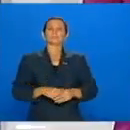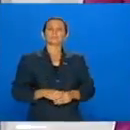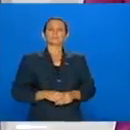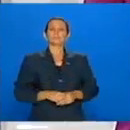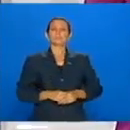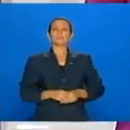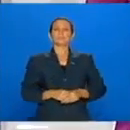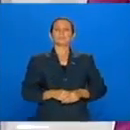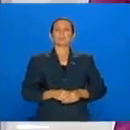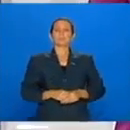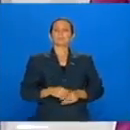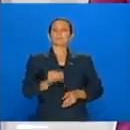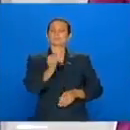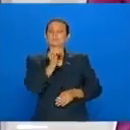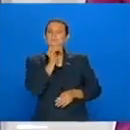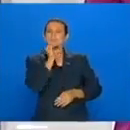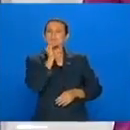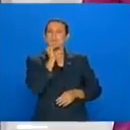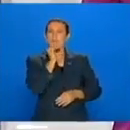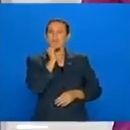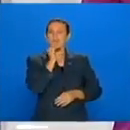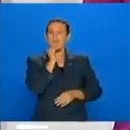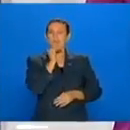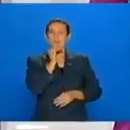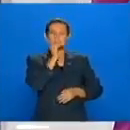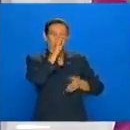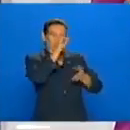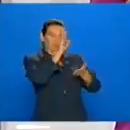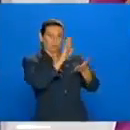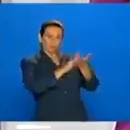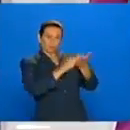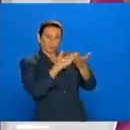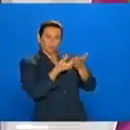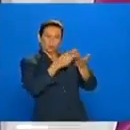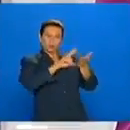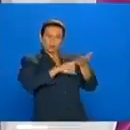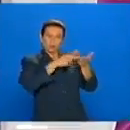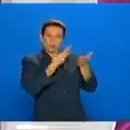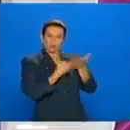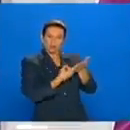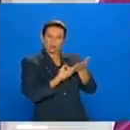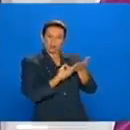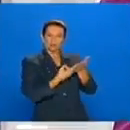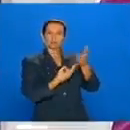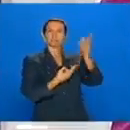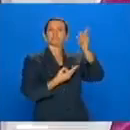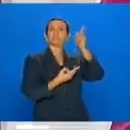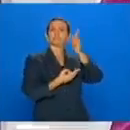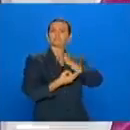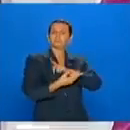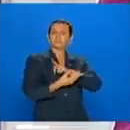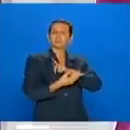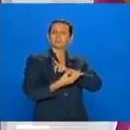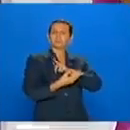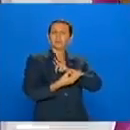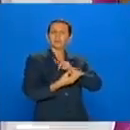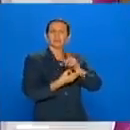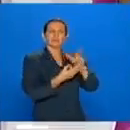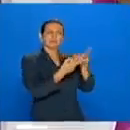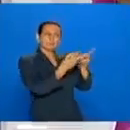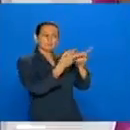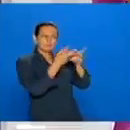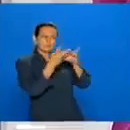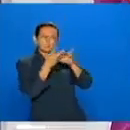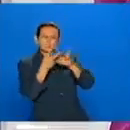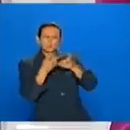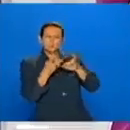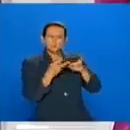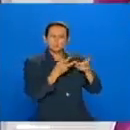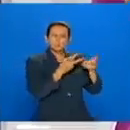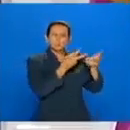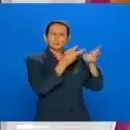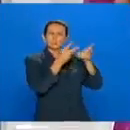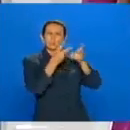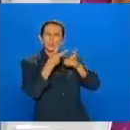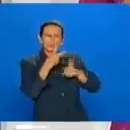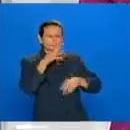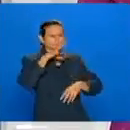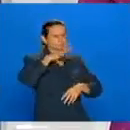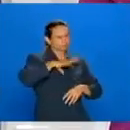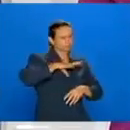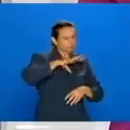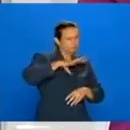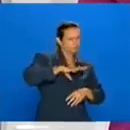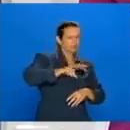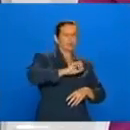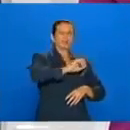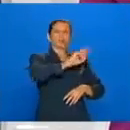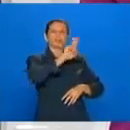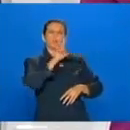É quando esse tradutor consegue fazer a distinção de texto, quer seja em português ou quer